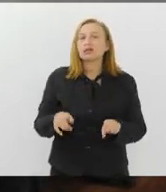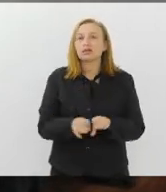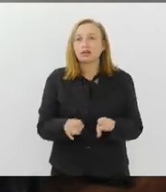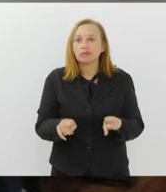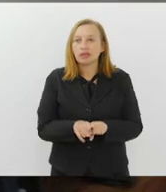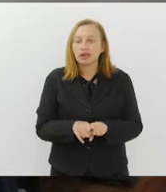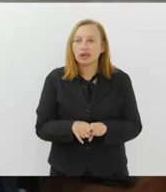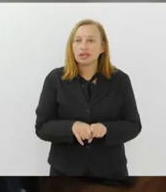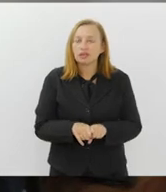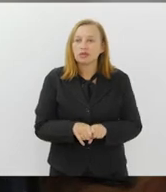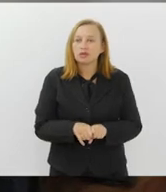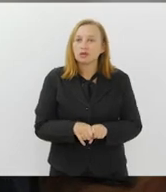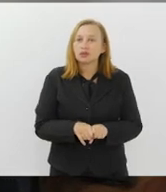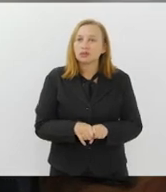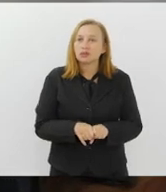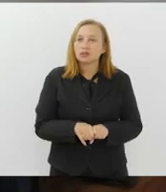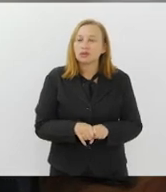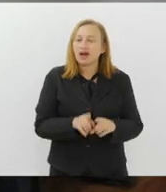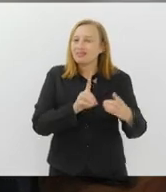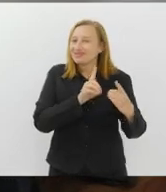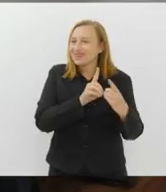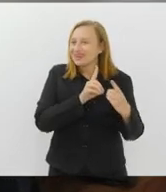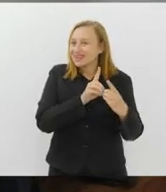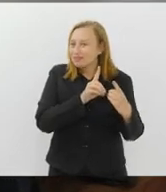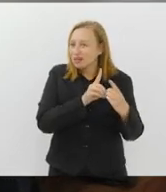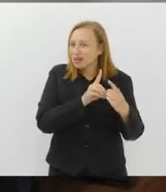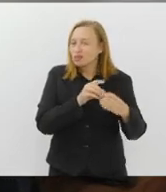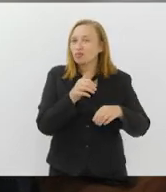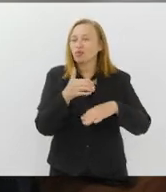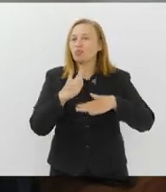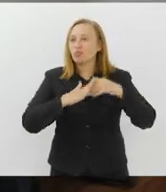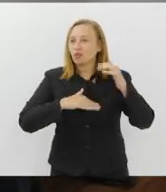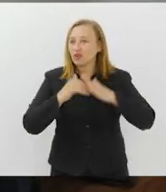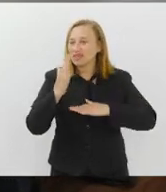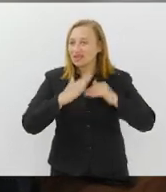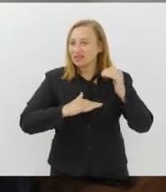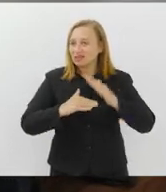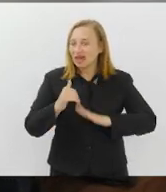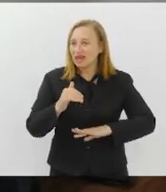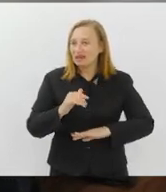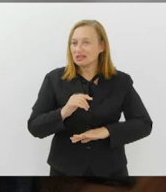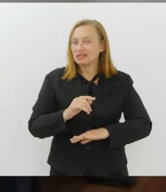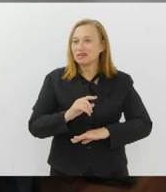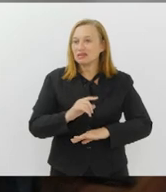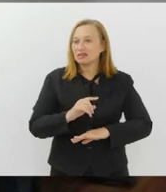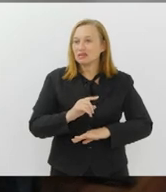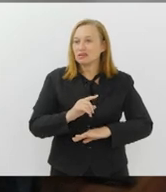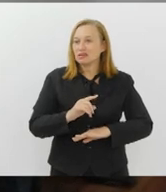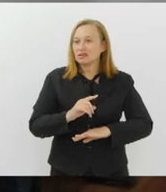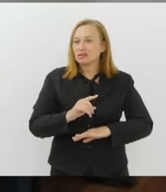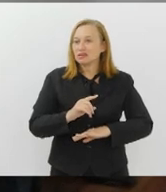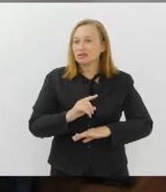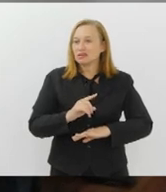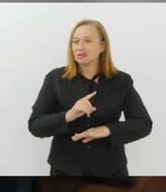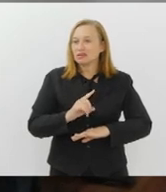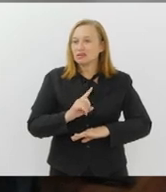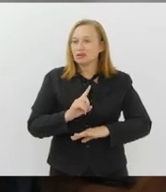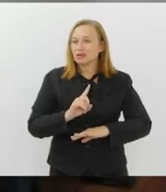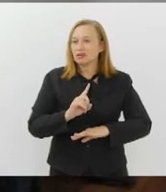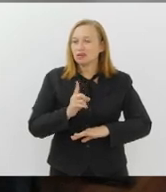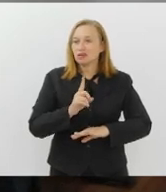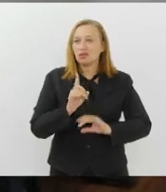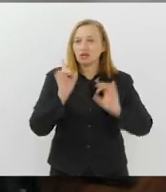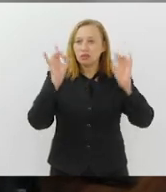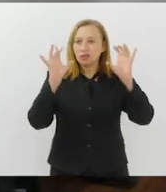também do atendimento por profissionais não especializados, né? Então, esse fenômeno, não só